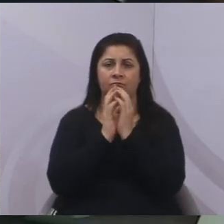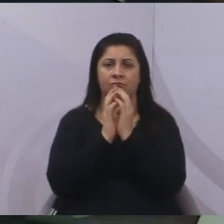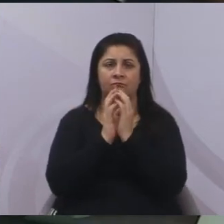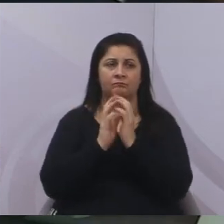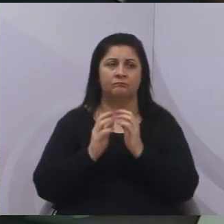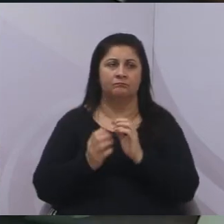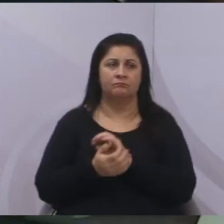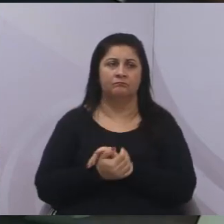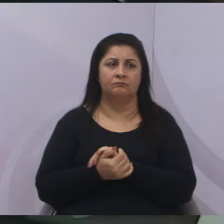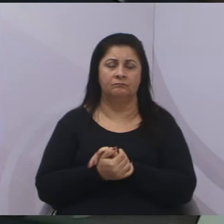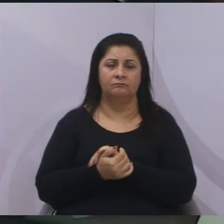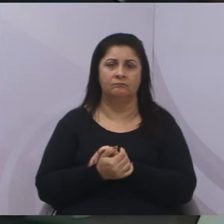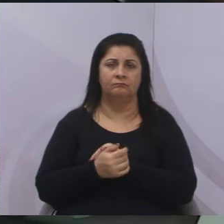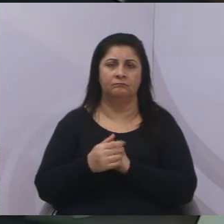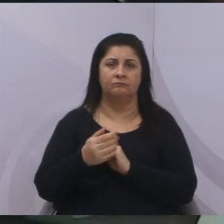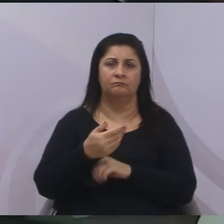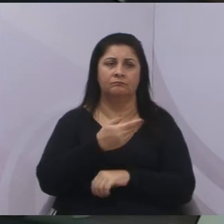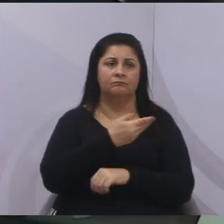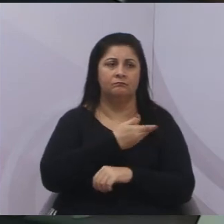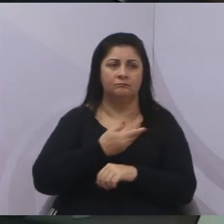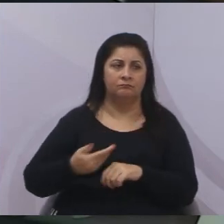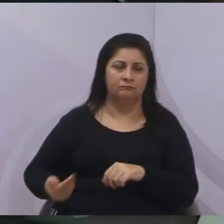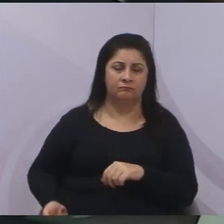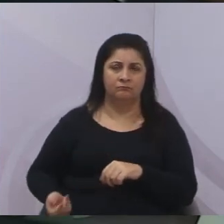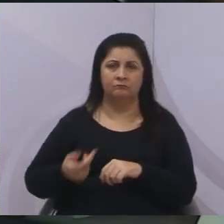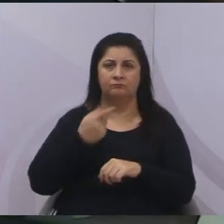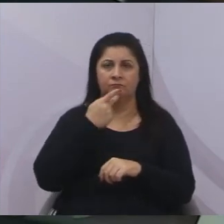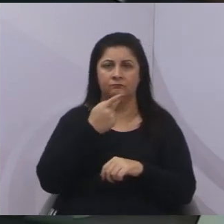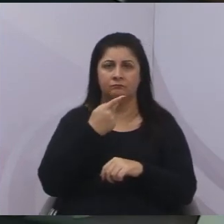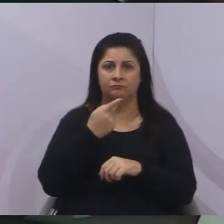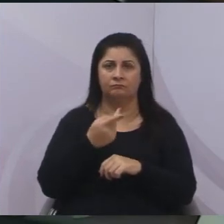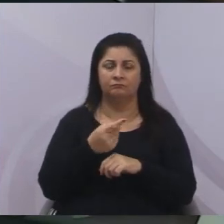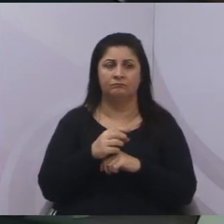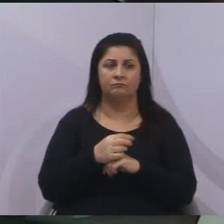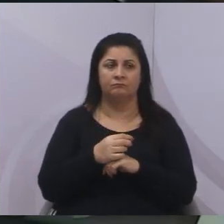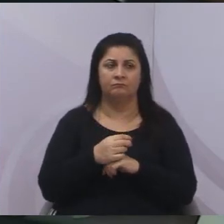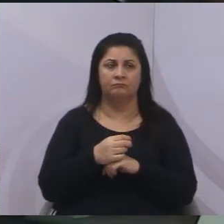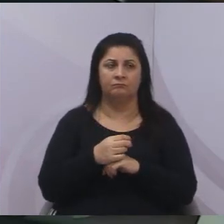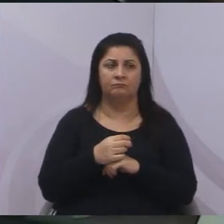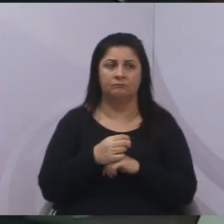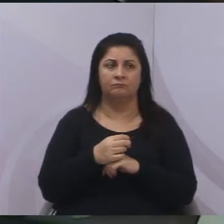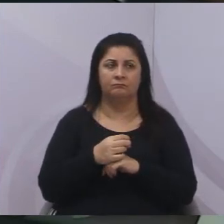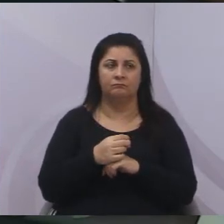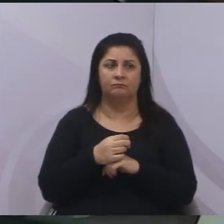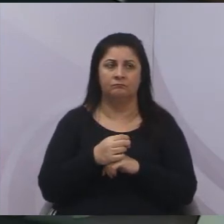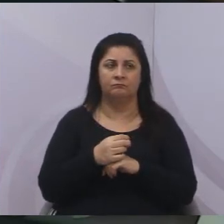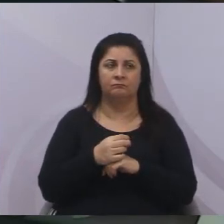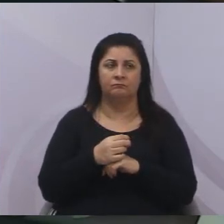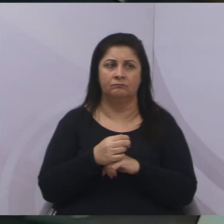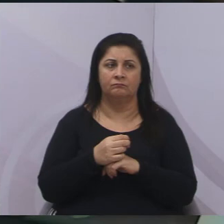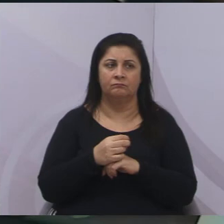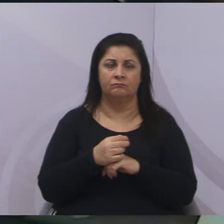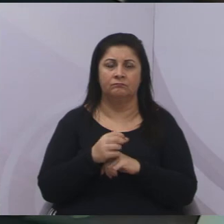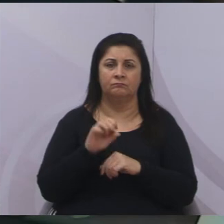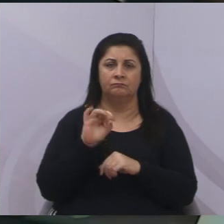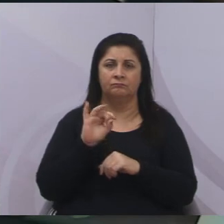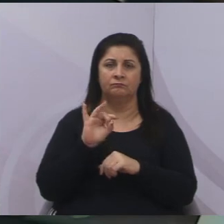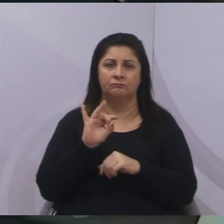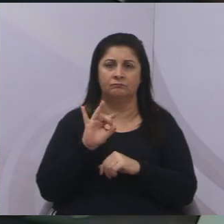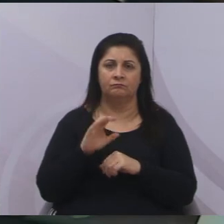ele decreta que os membros têm que participar do culto só se tiver sido